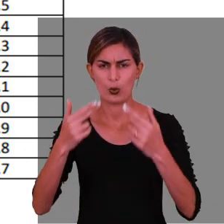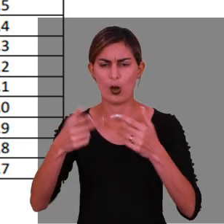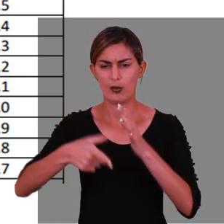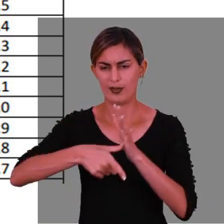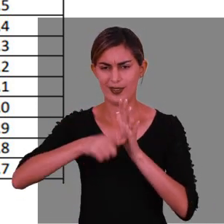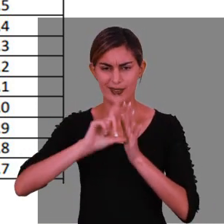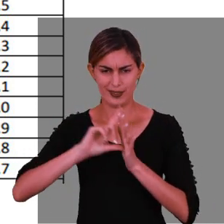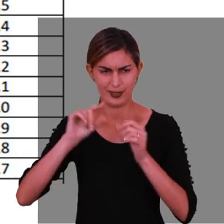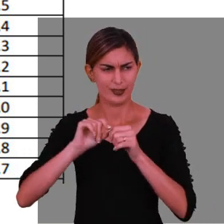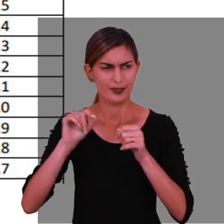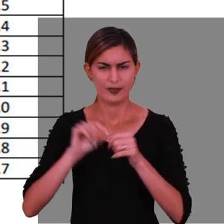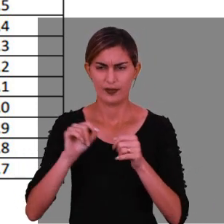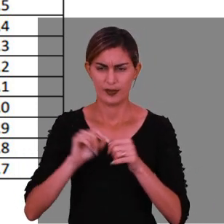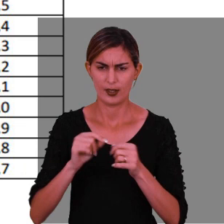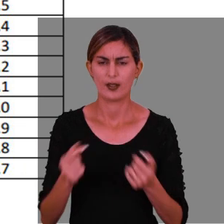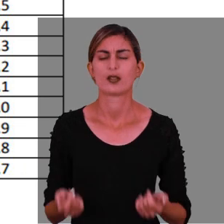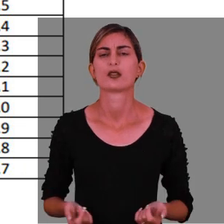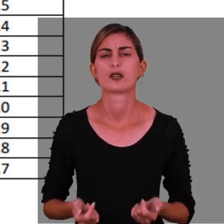que fizemos anteriormente,